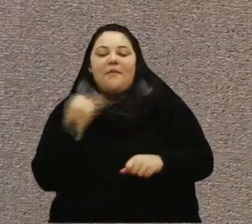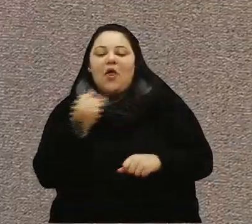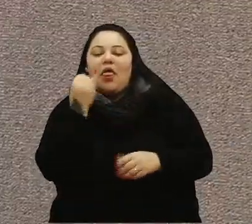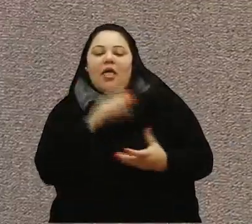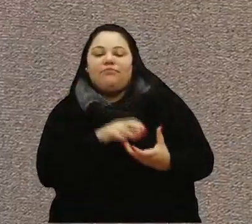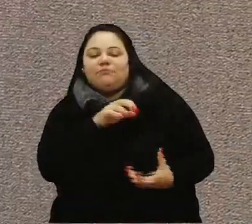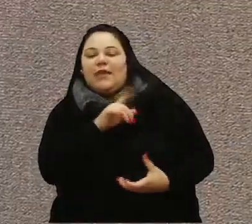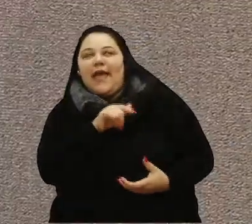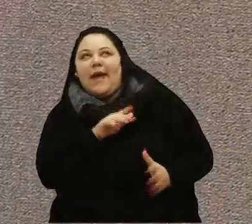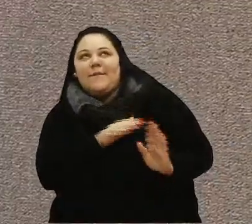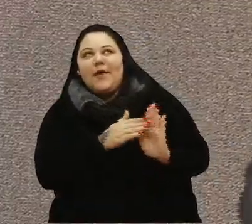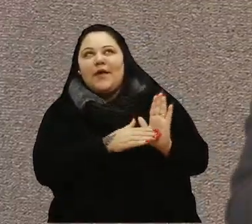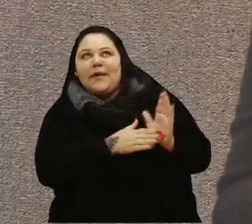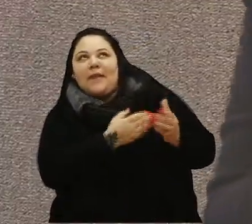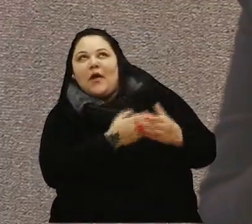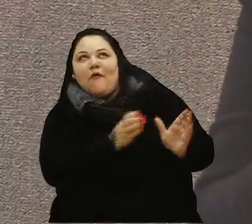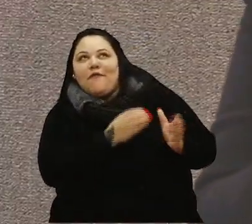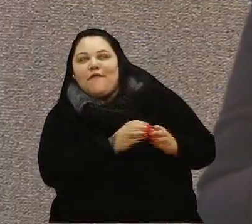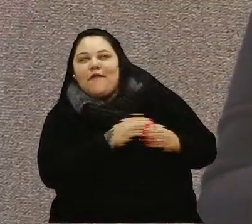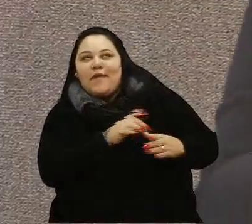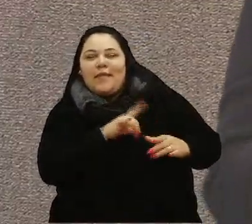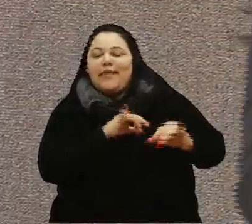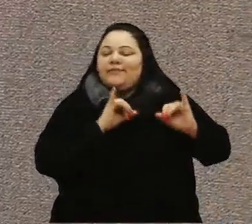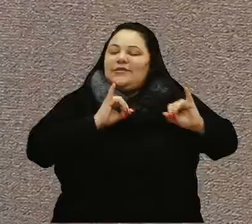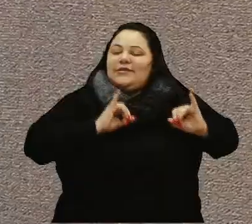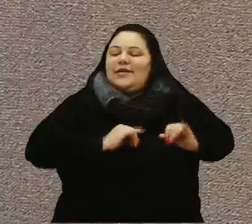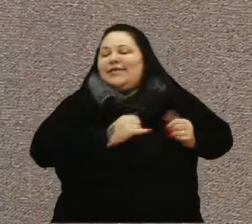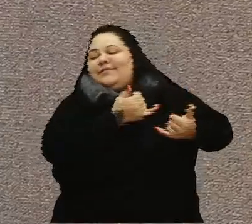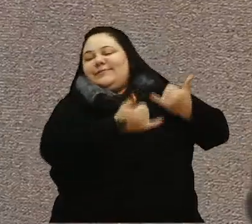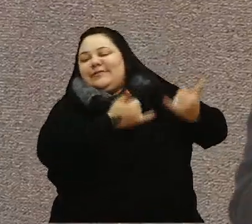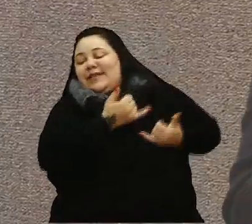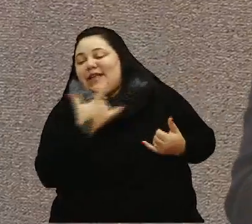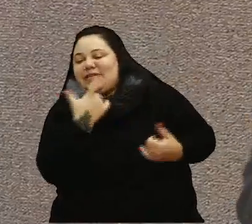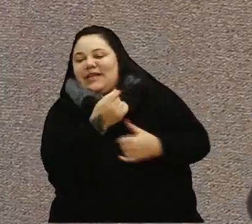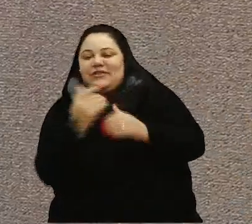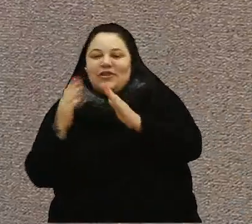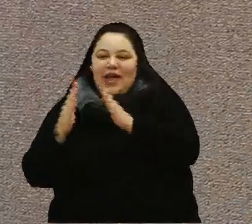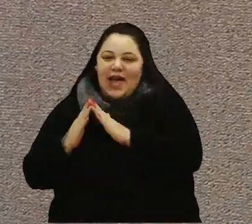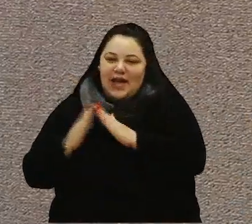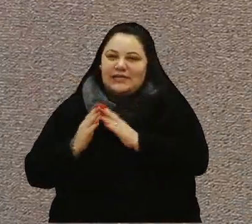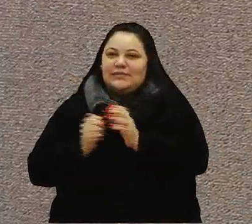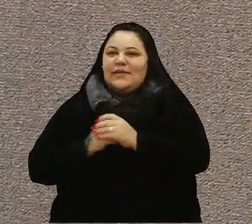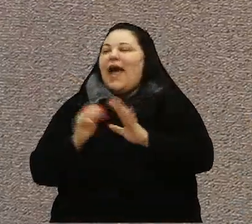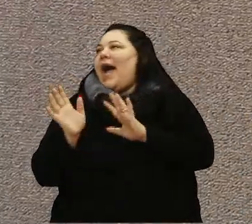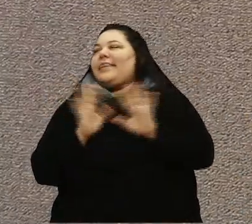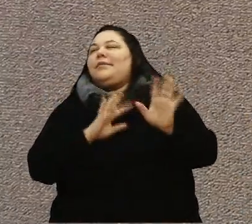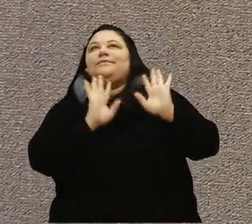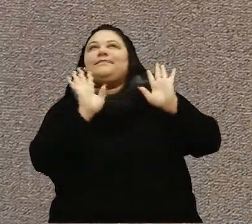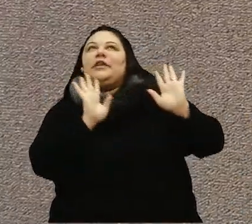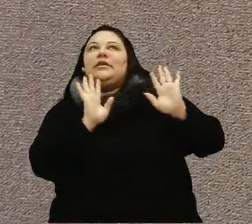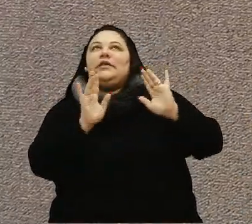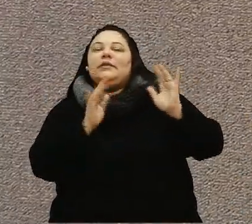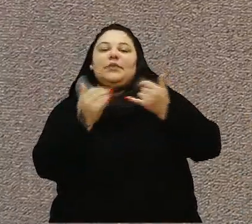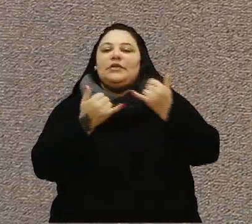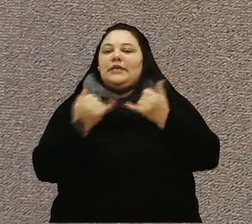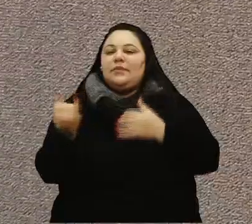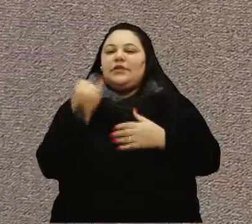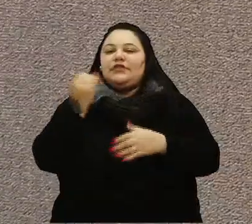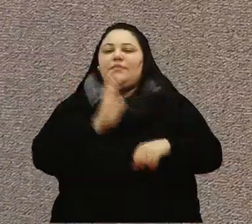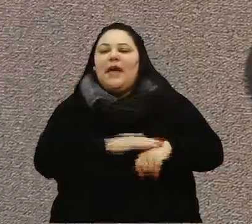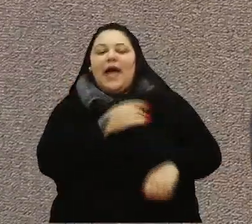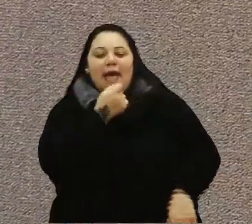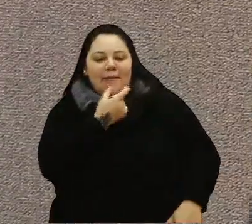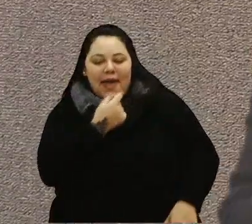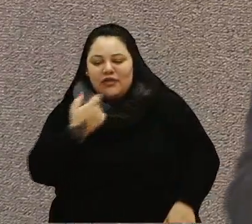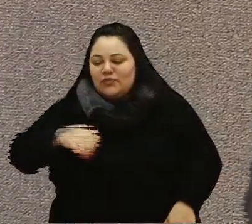um programa como Conviver, para ele ter lazer, para ele não ficar só em casa, para não sei o quê. Não, a gente acha que o mais importante é a questão do medicamento, ele